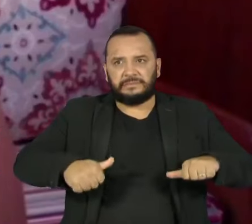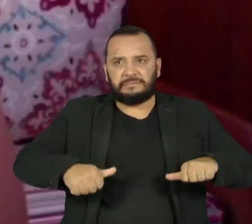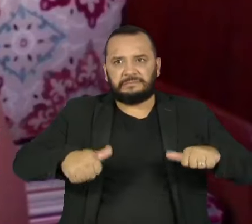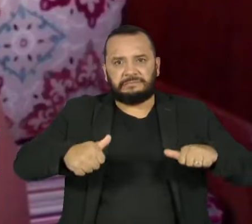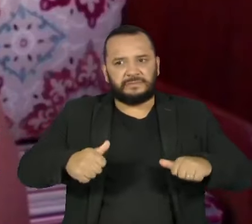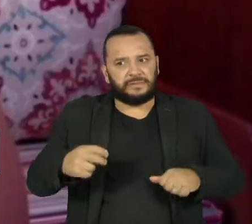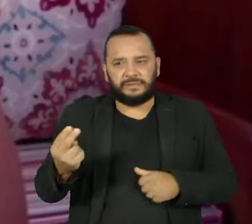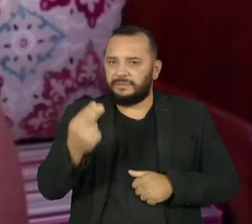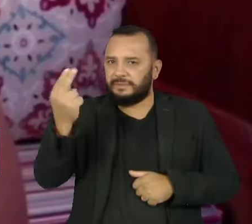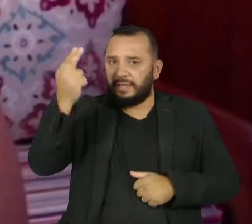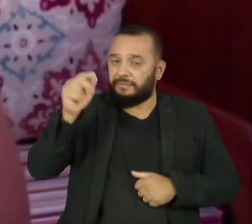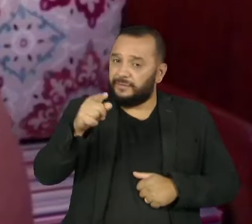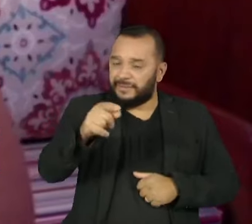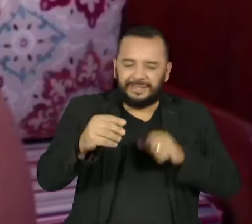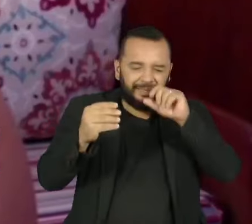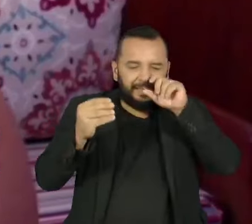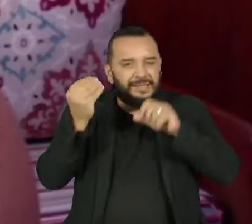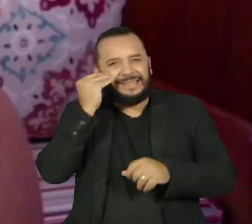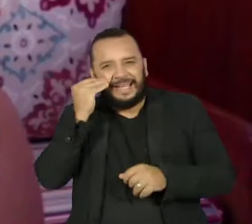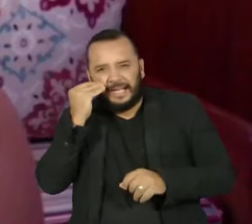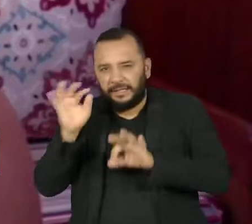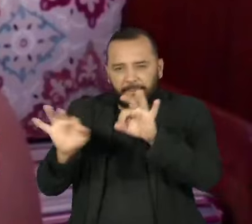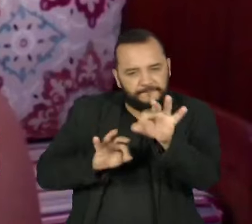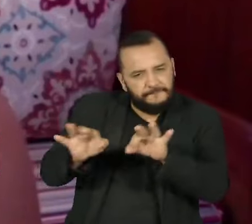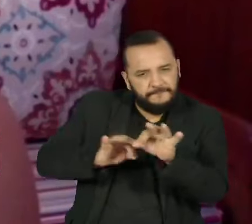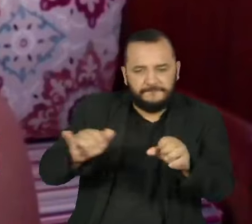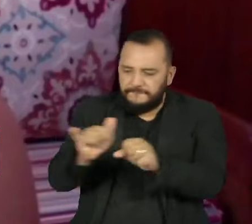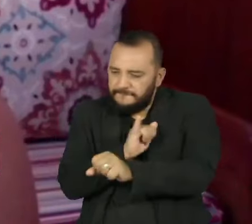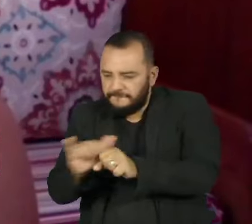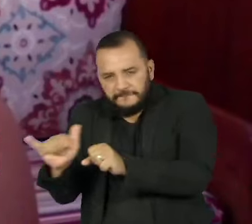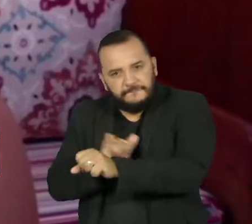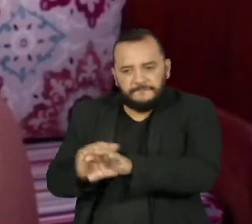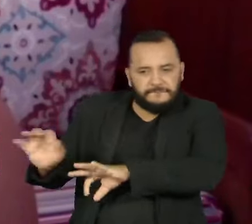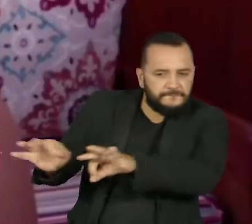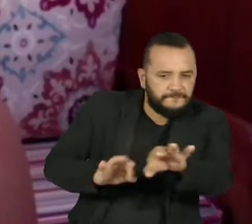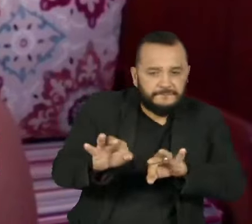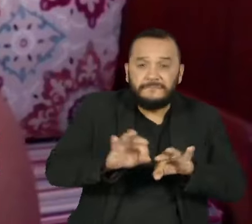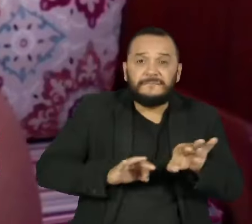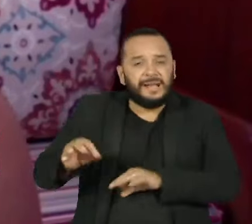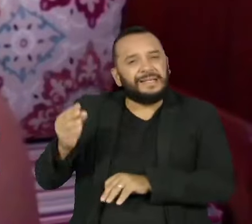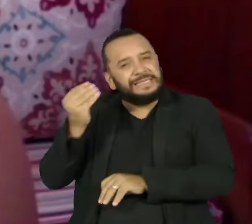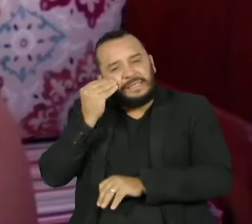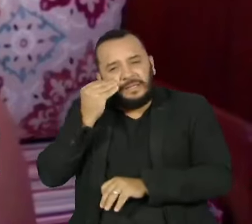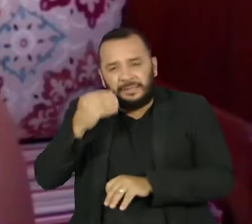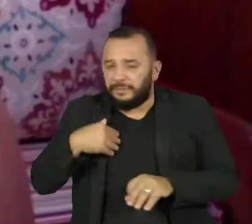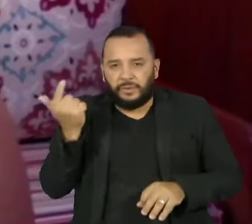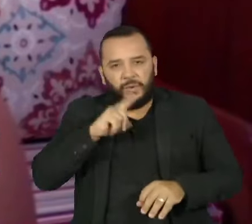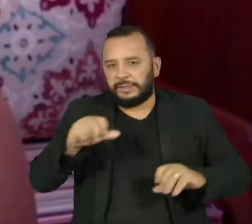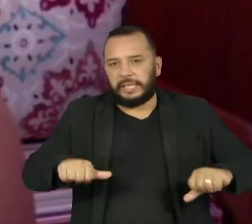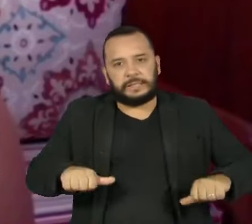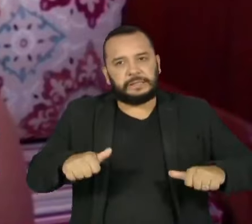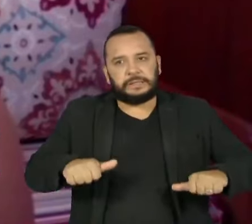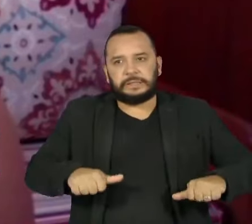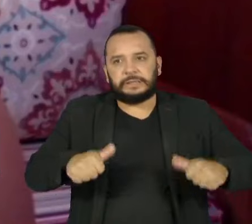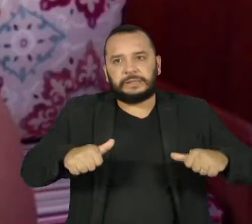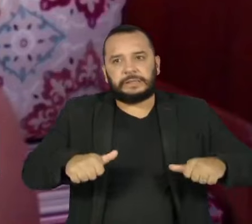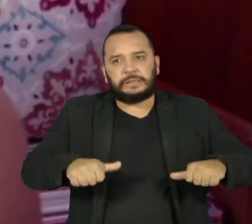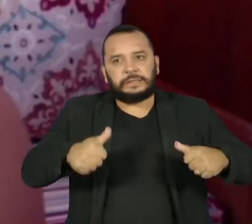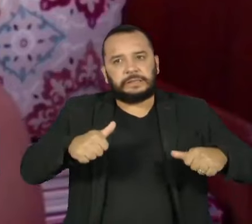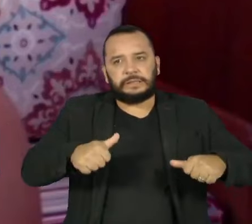você tenha ações que antes você poderia ter evitado aquele ponto de não retorno você não consegue mais com as mesmas